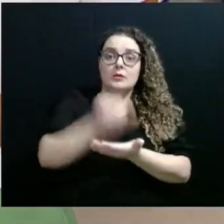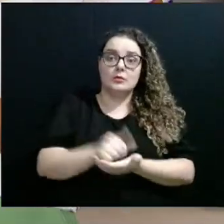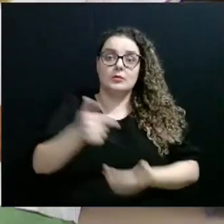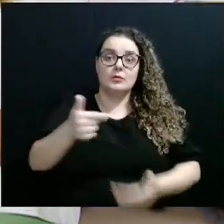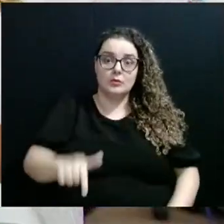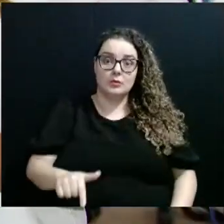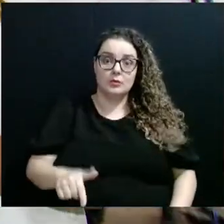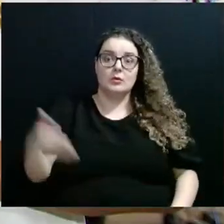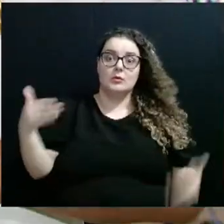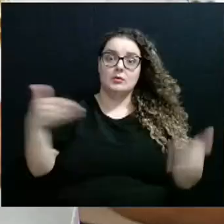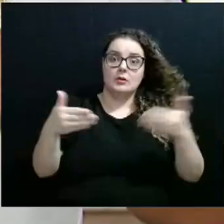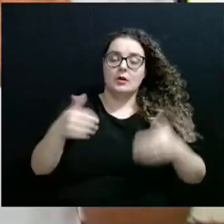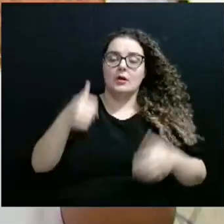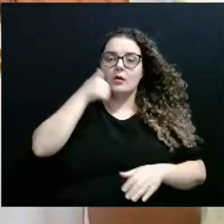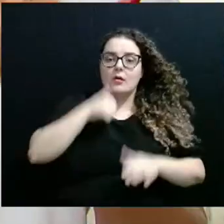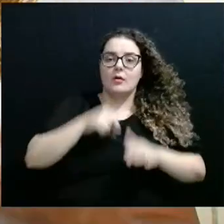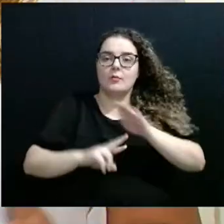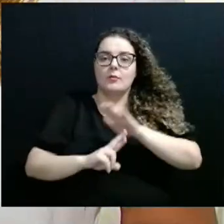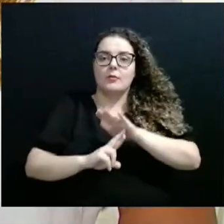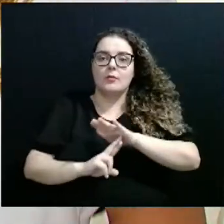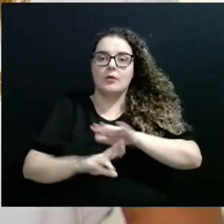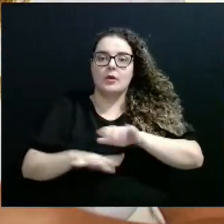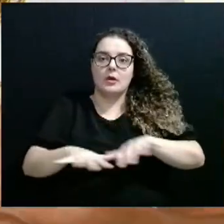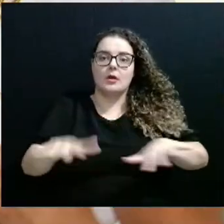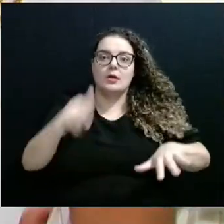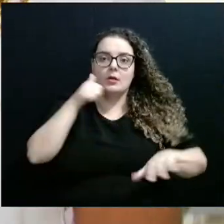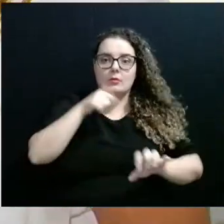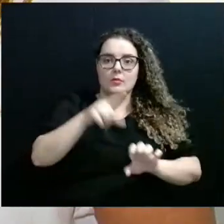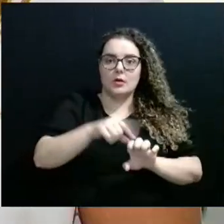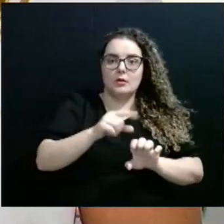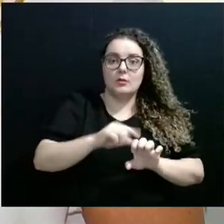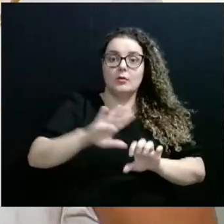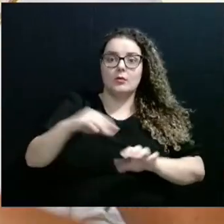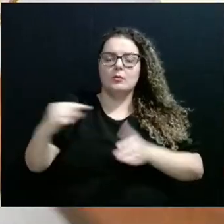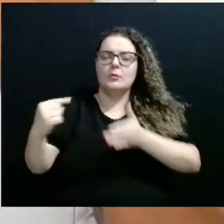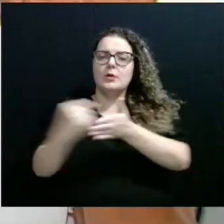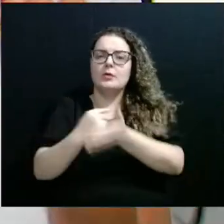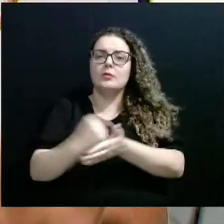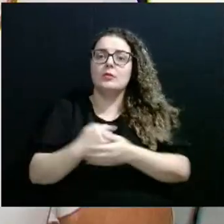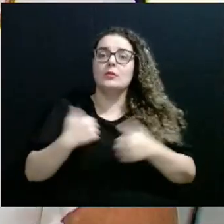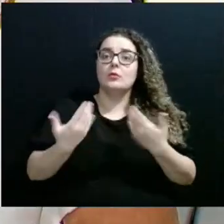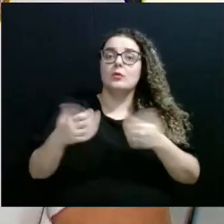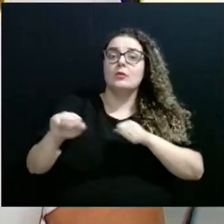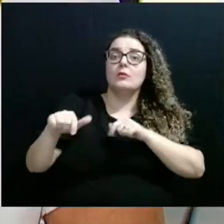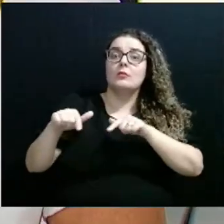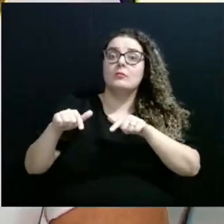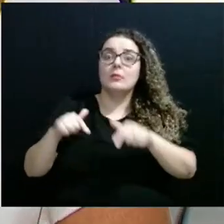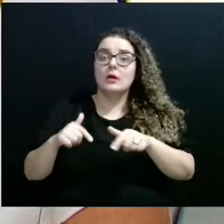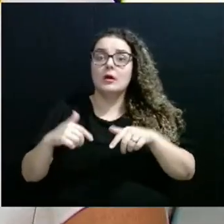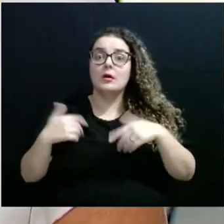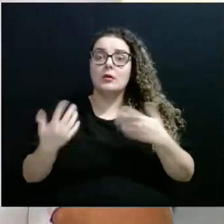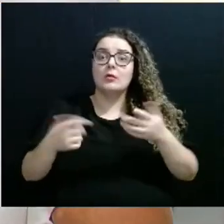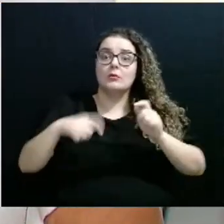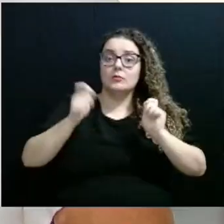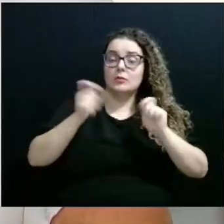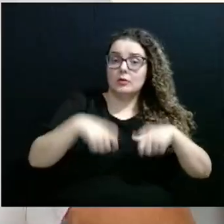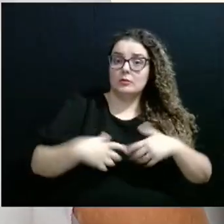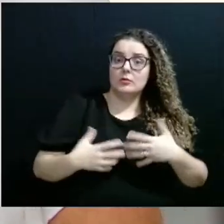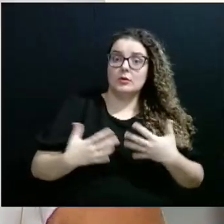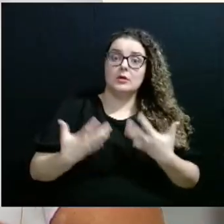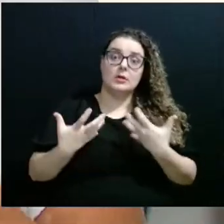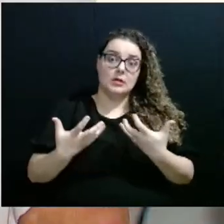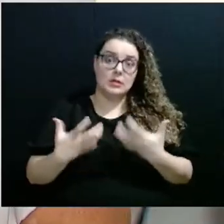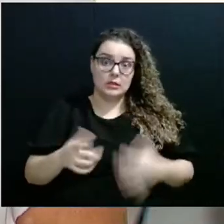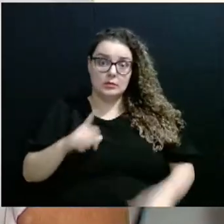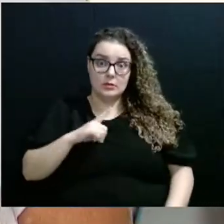da Mulher Empreendedora. Quando elas eram questionadas que tipo de formação, ou que tipo de capacitação elas gostariam de ter, quase que